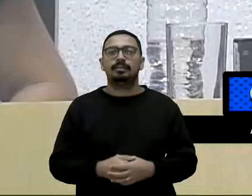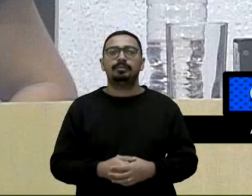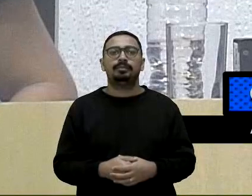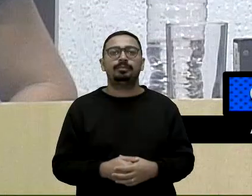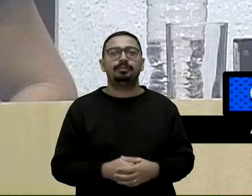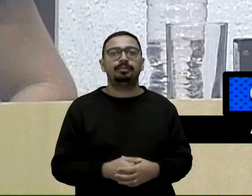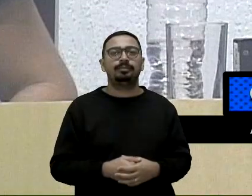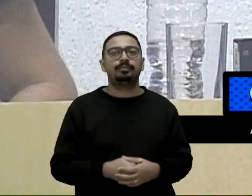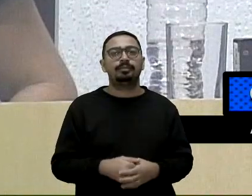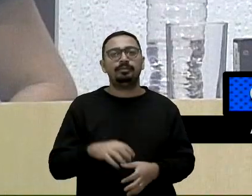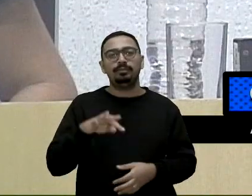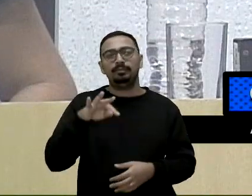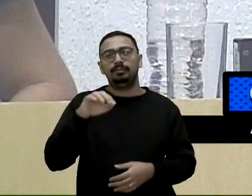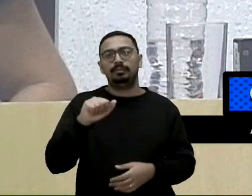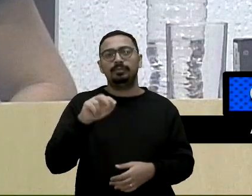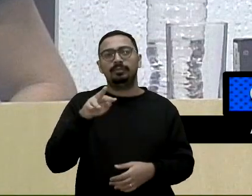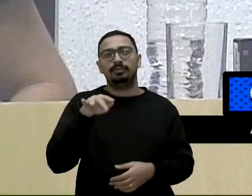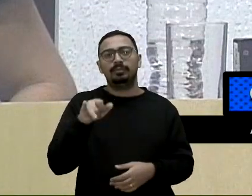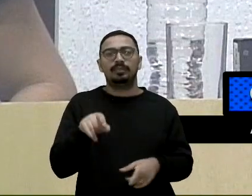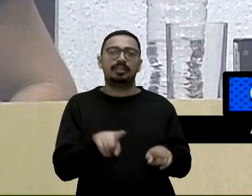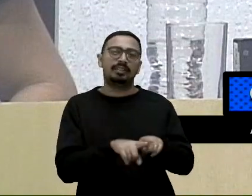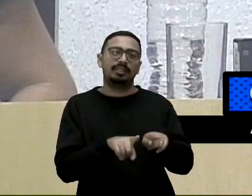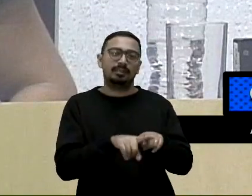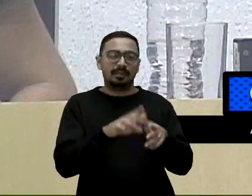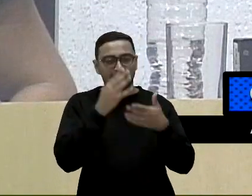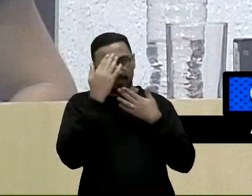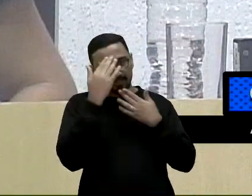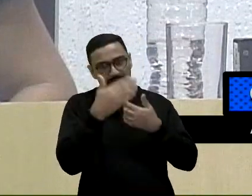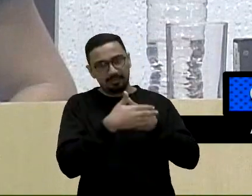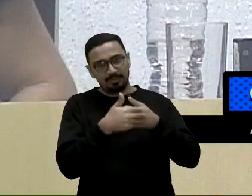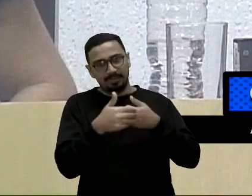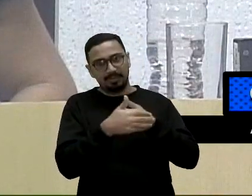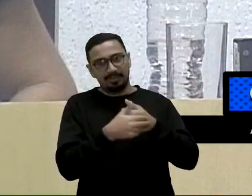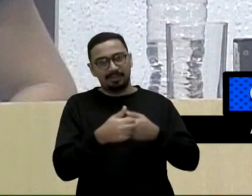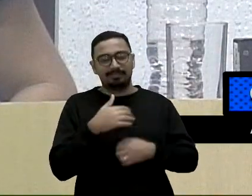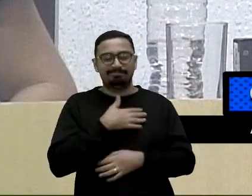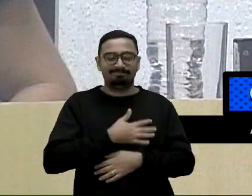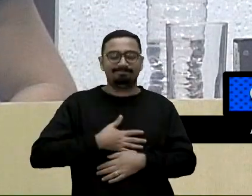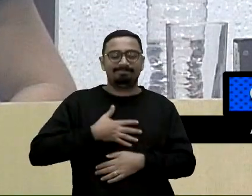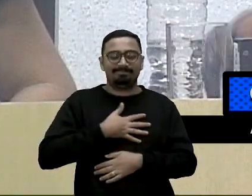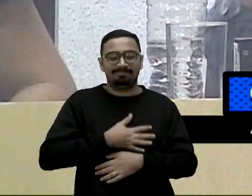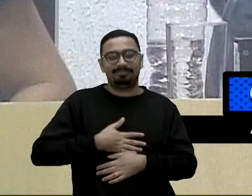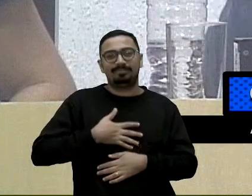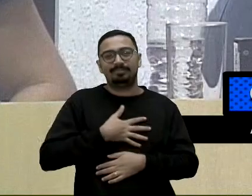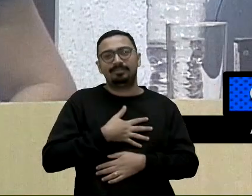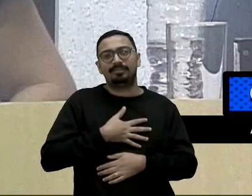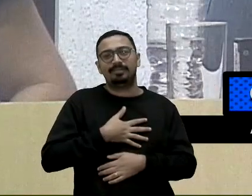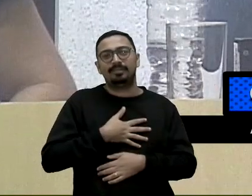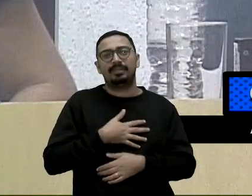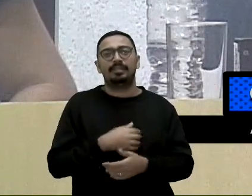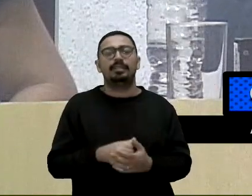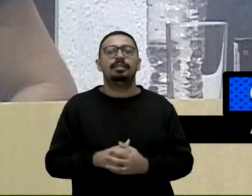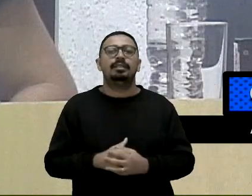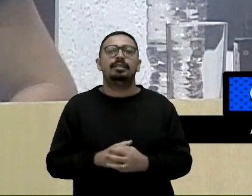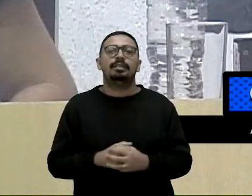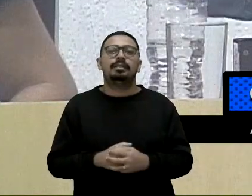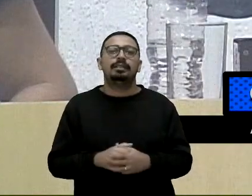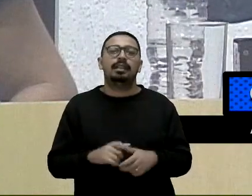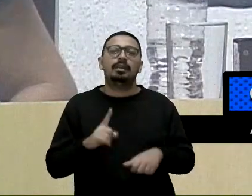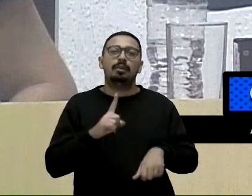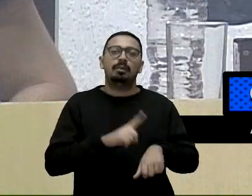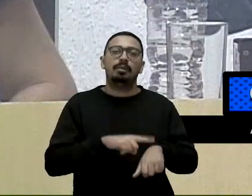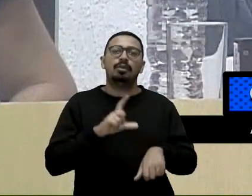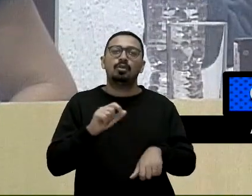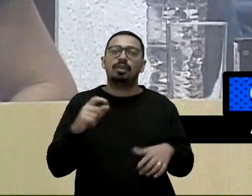Obrigada, Tati. Obrigada pelo carinho também, por esse afeto gostoso. É, nesses momentos que acontece